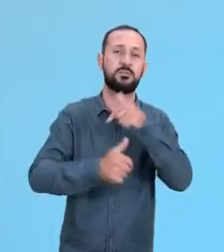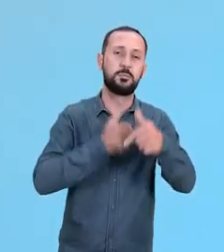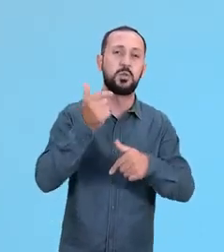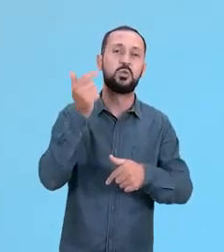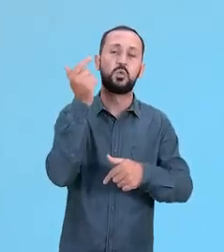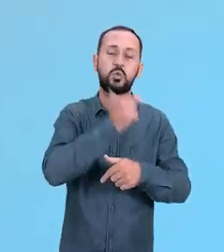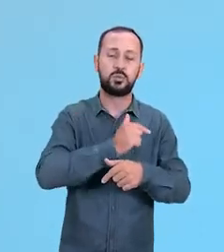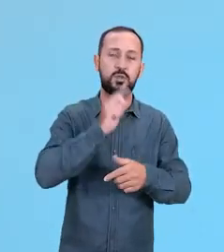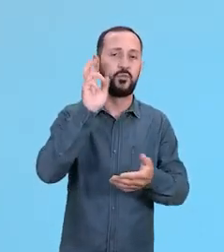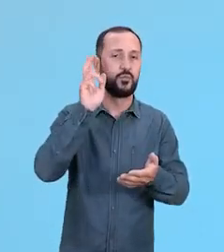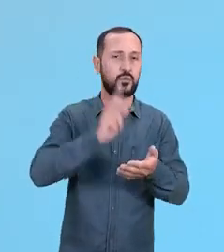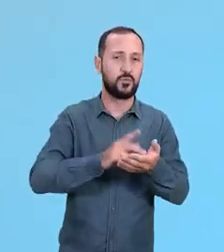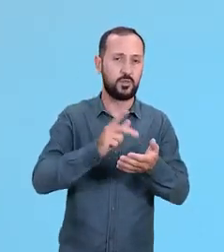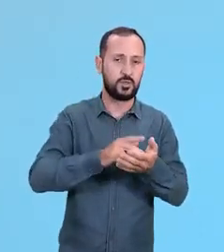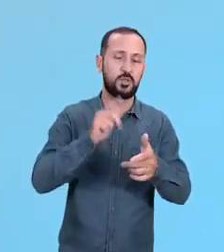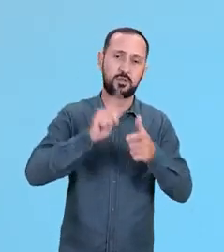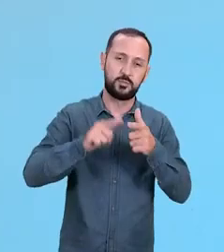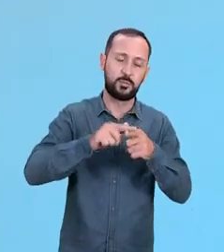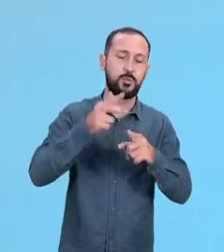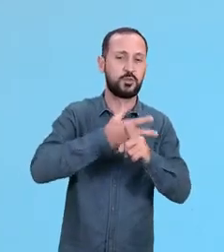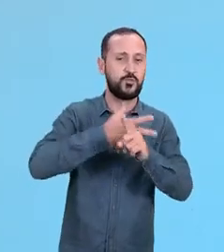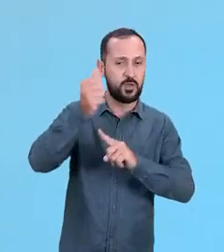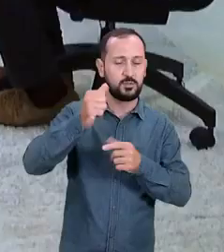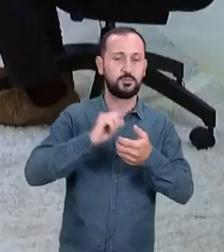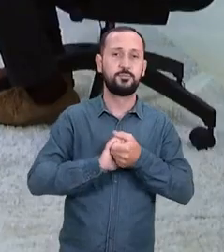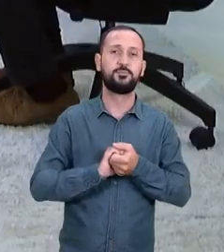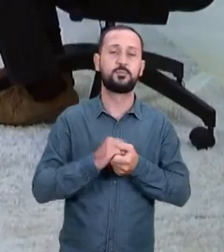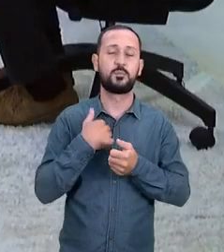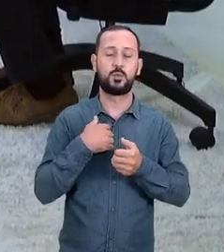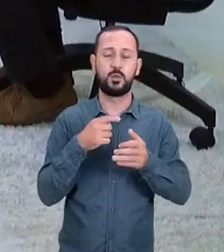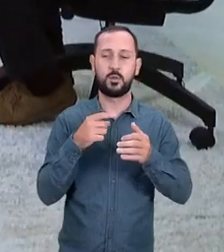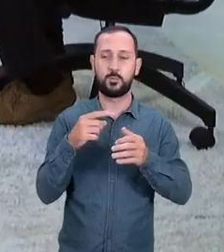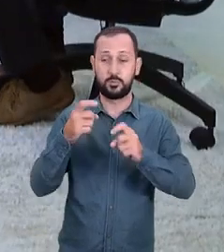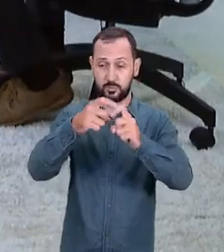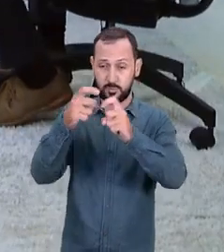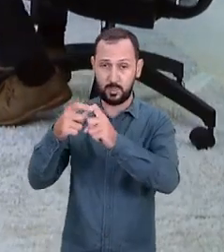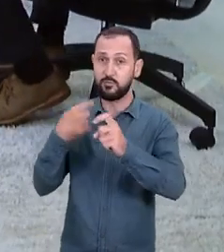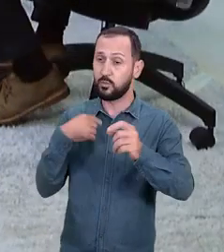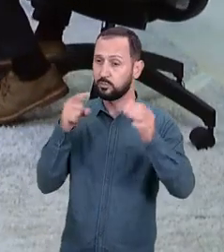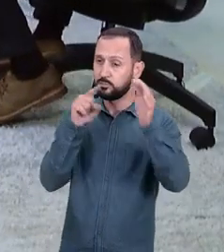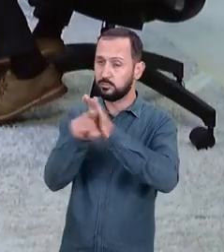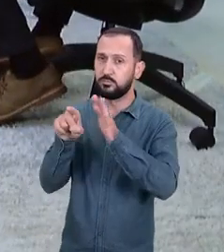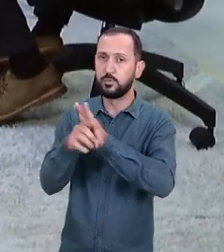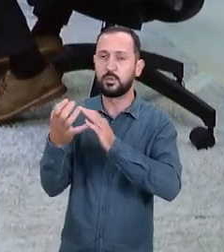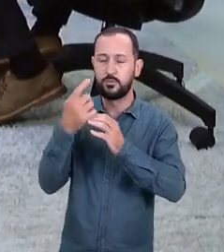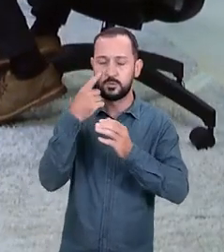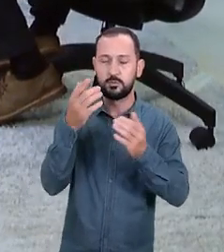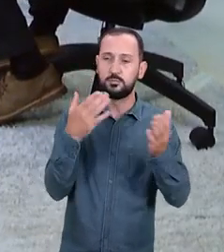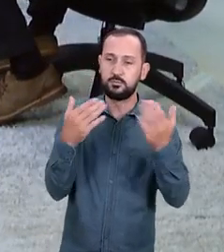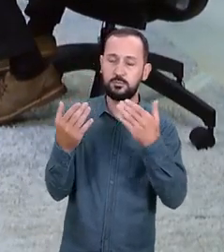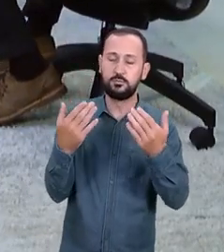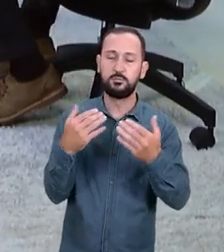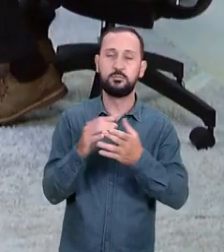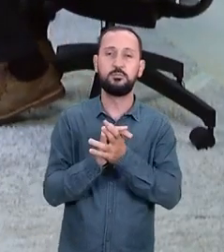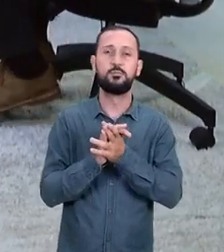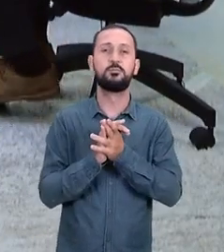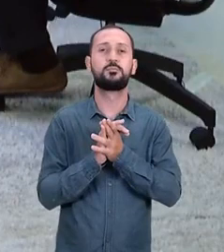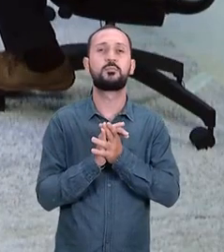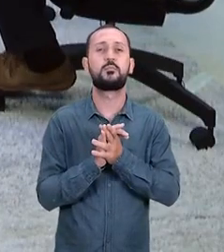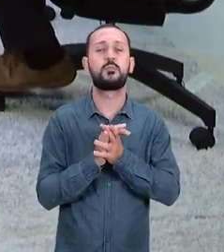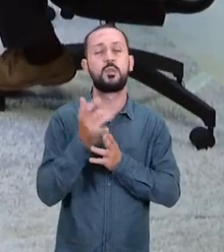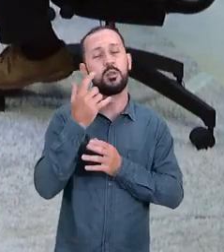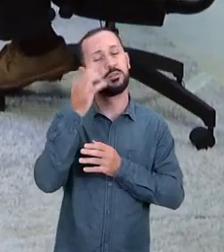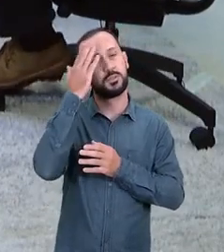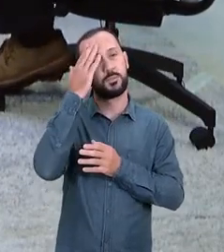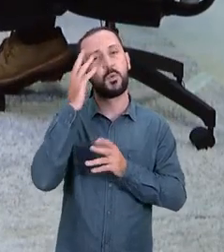possamos vencer esse enfrentamento. Faço a pergunta aos dois doutores aqui, vamos fazer um debate aqui, podemos participar, né?